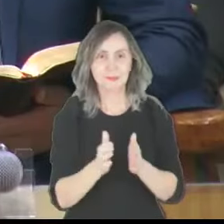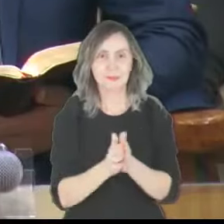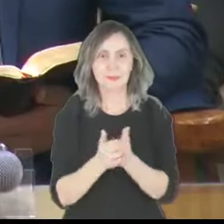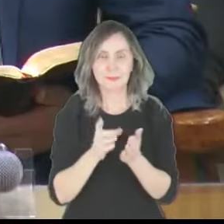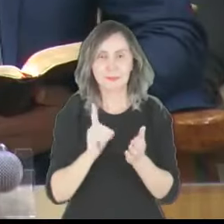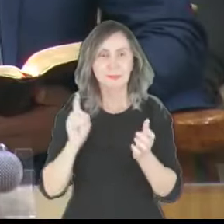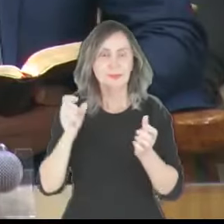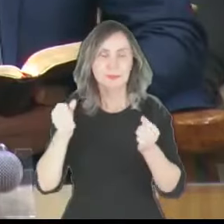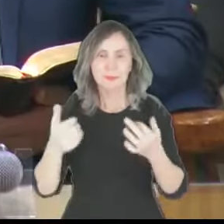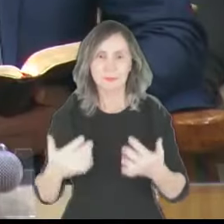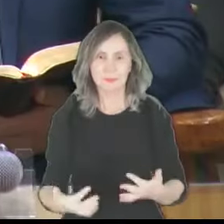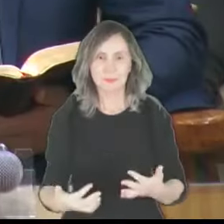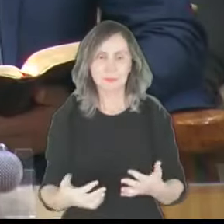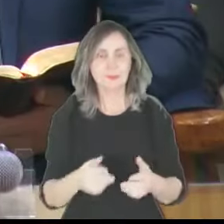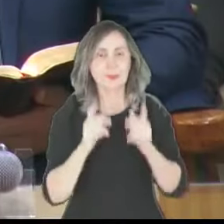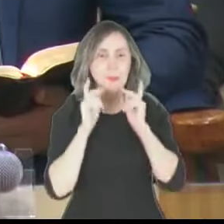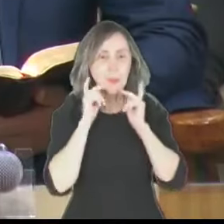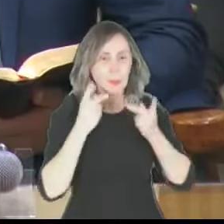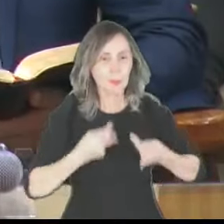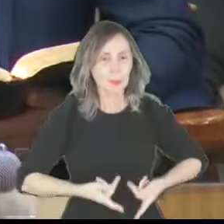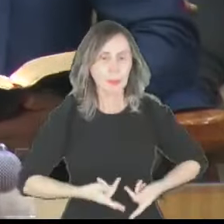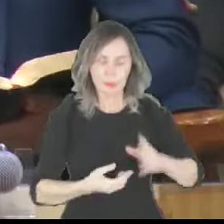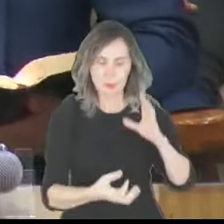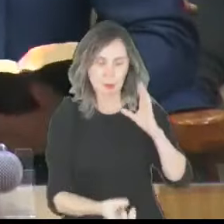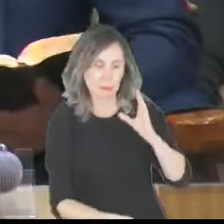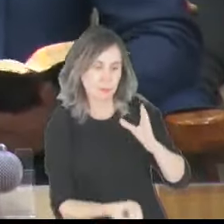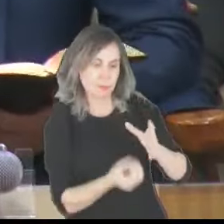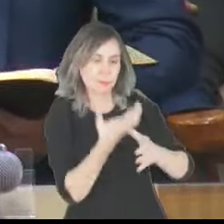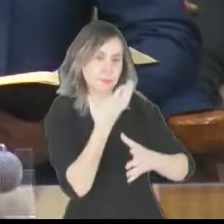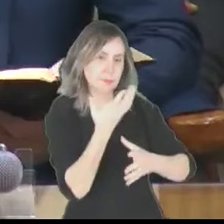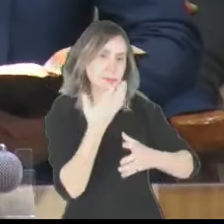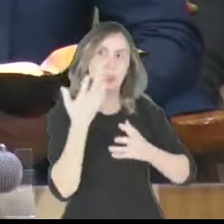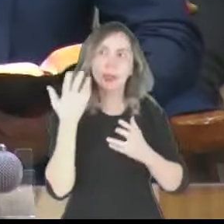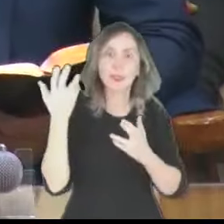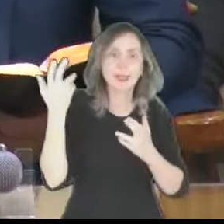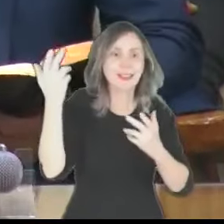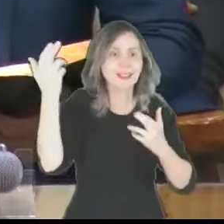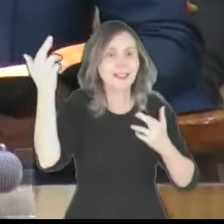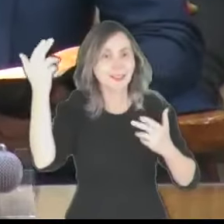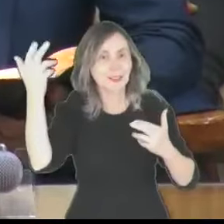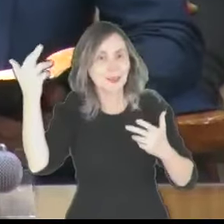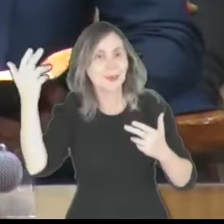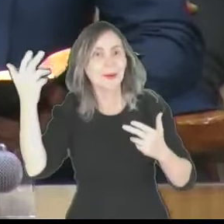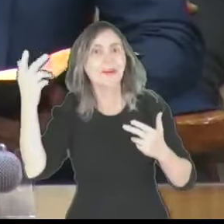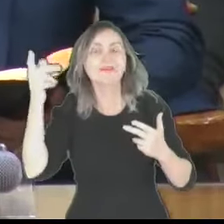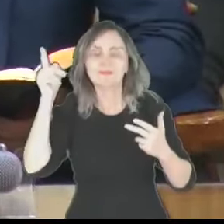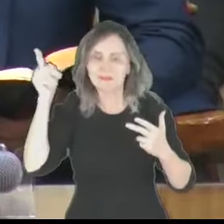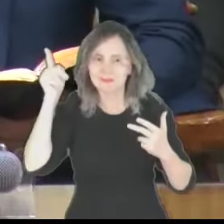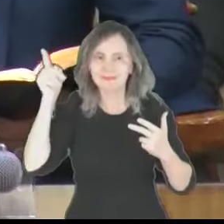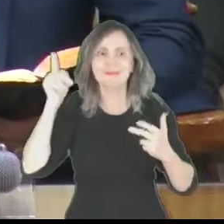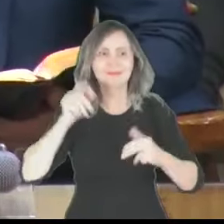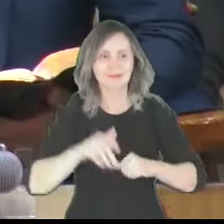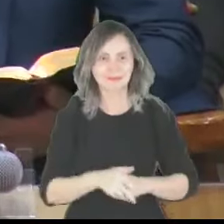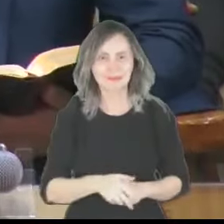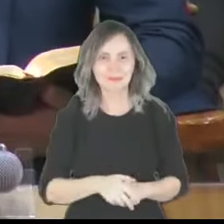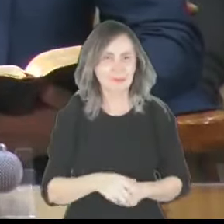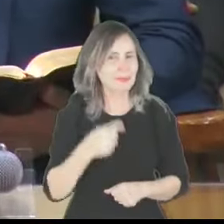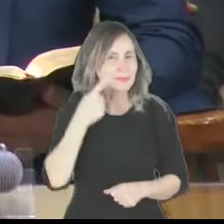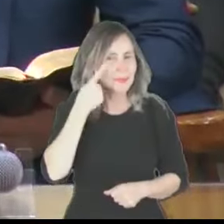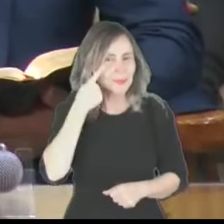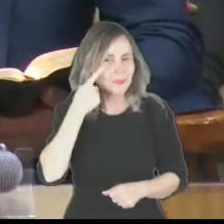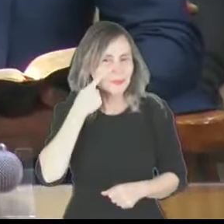criado segundo a imagem e a semelhança de Deus. Então, veja